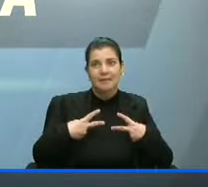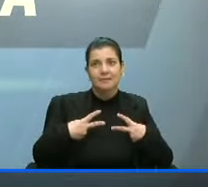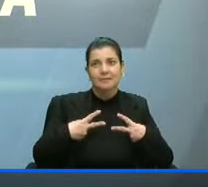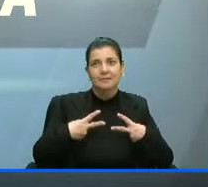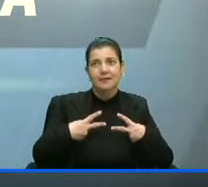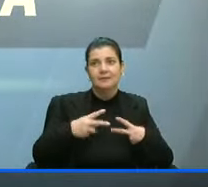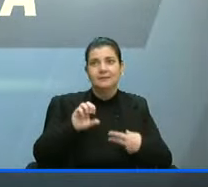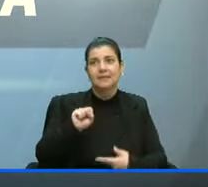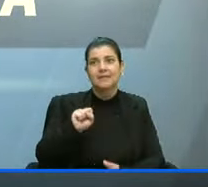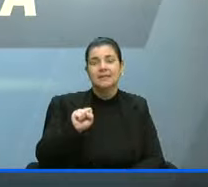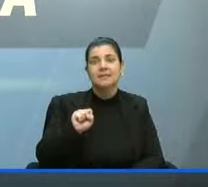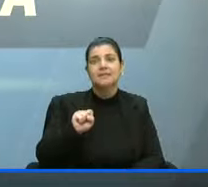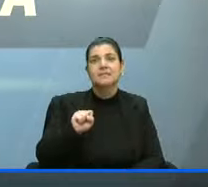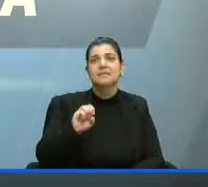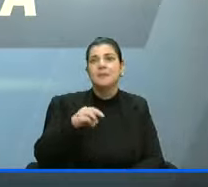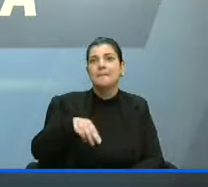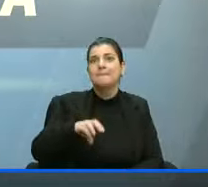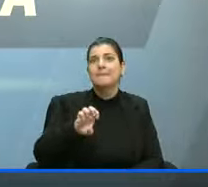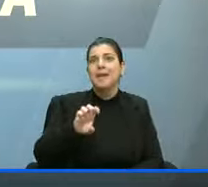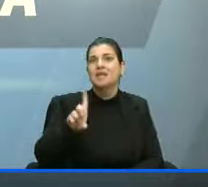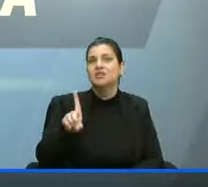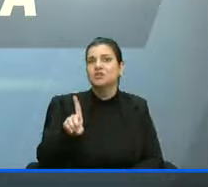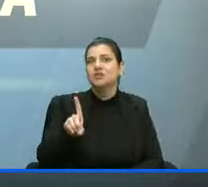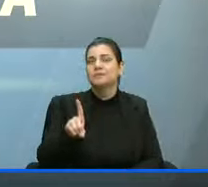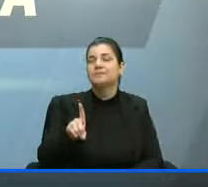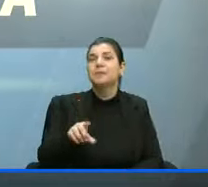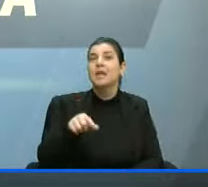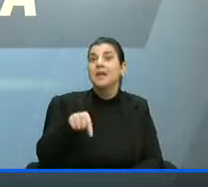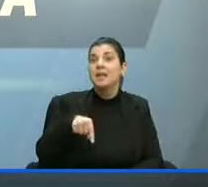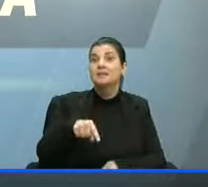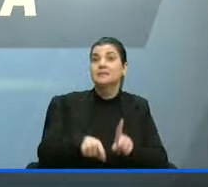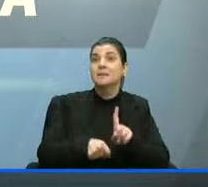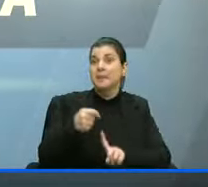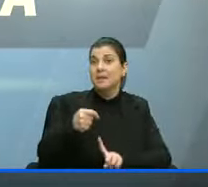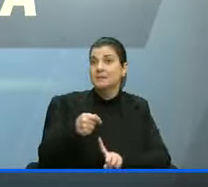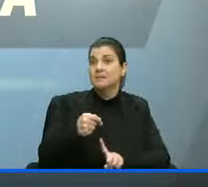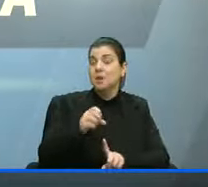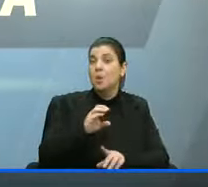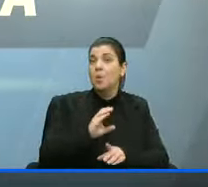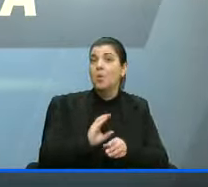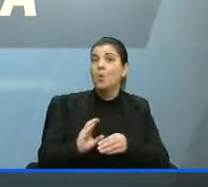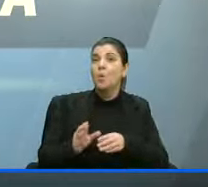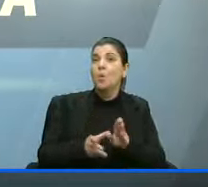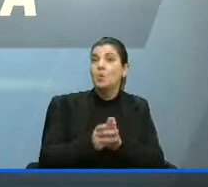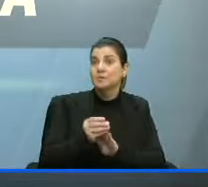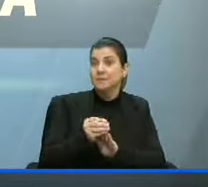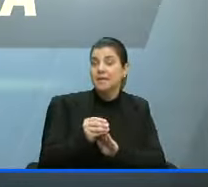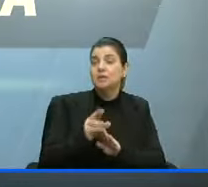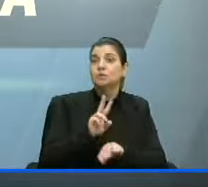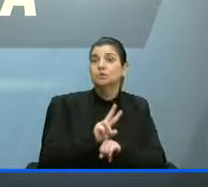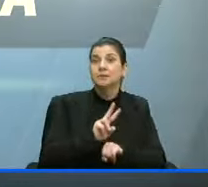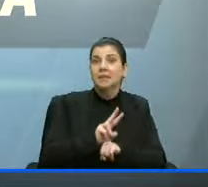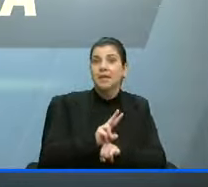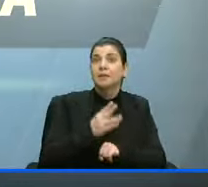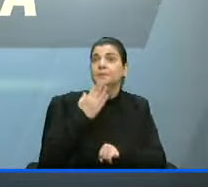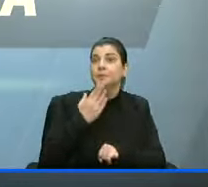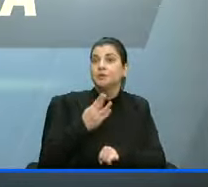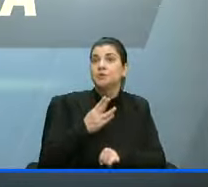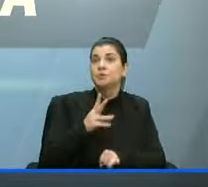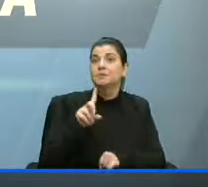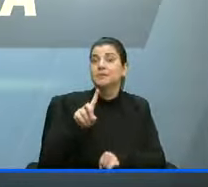da Eu SMED, que tenho o número do Conselho Tutelar. Esse mês, o Conselho Tutelar solicitou 150 vagas, de 0 a